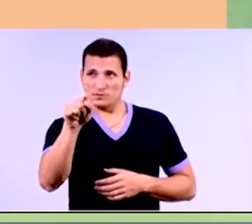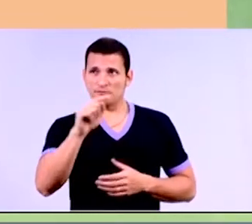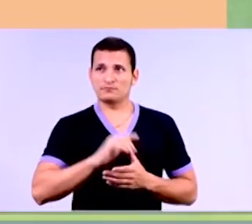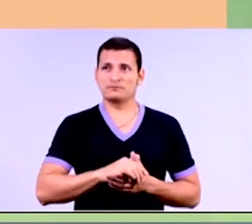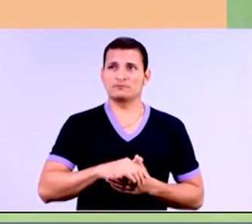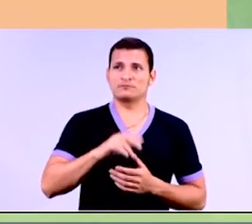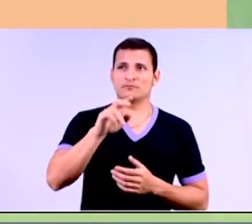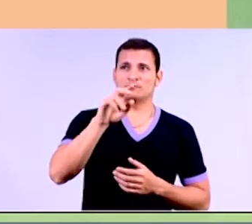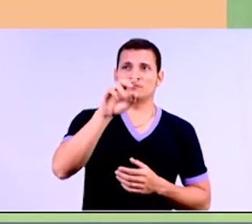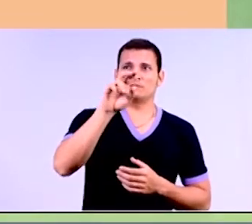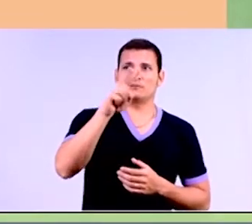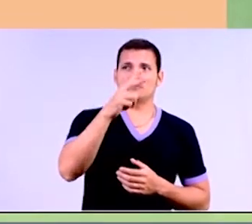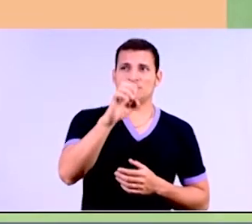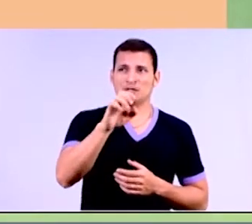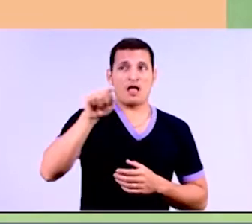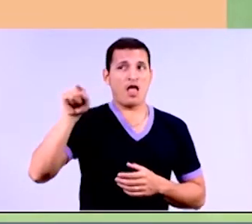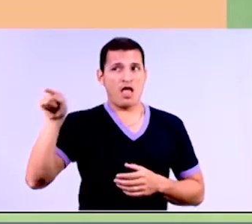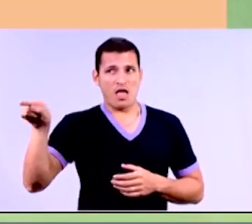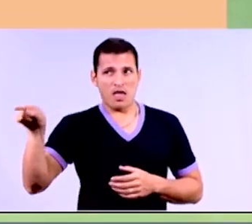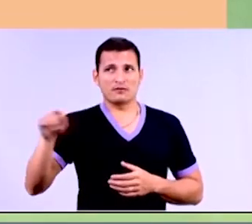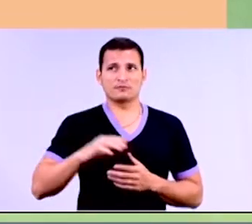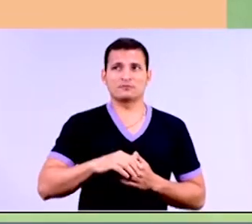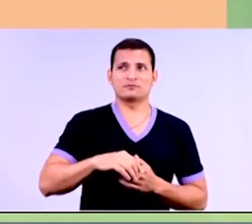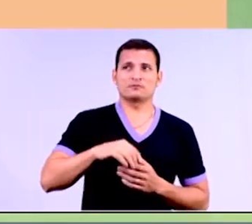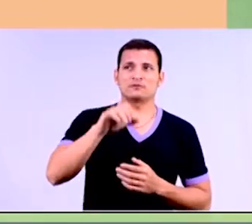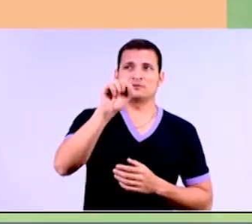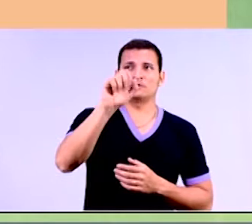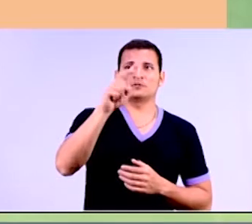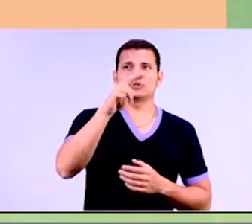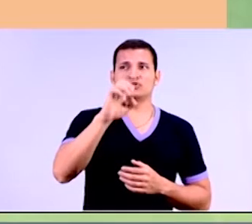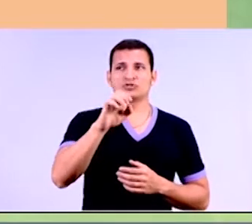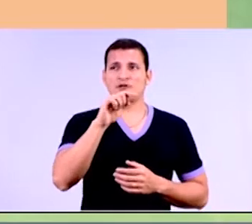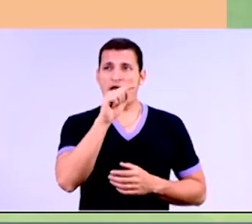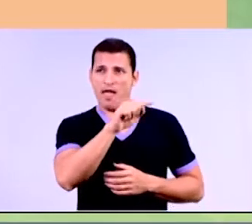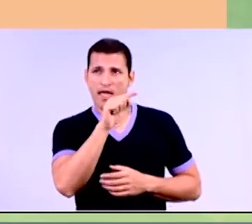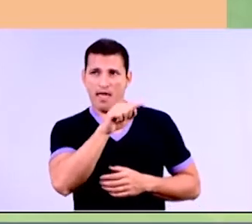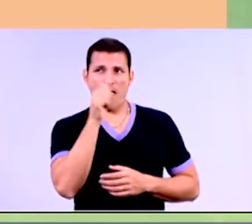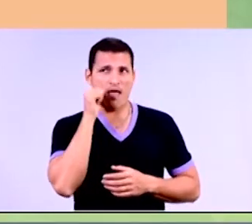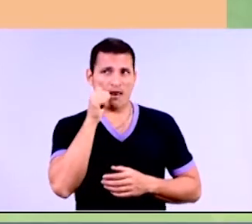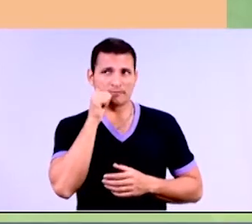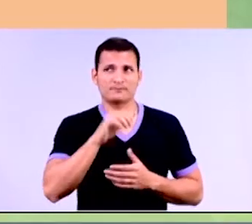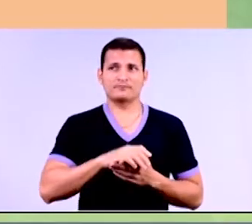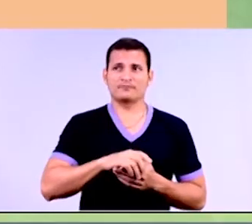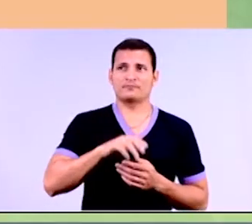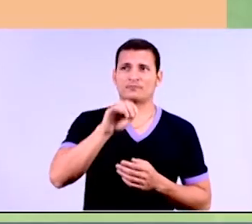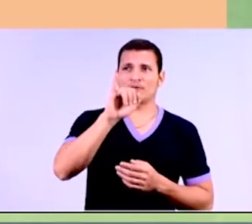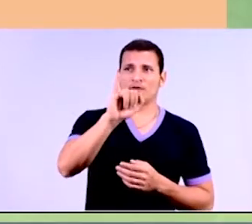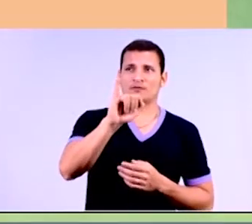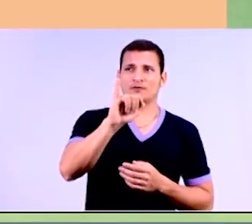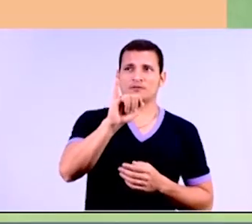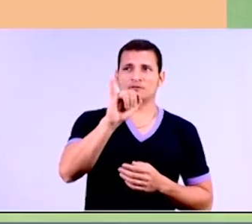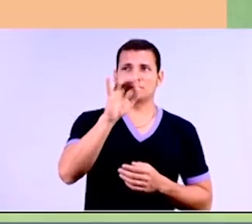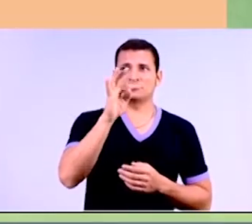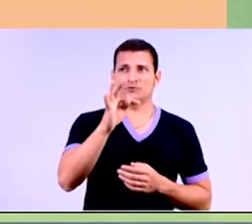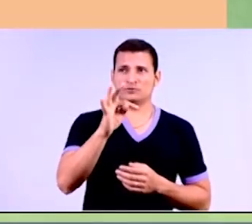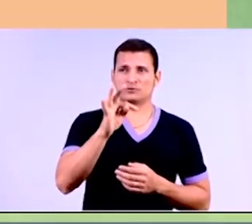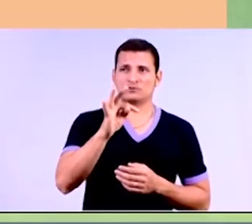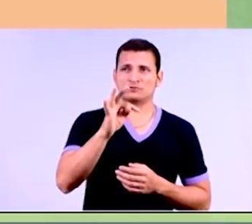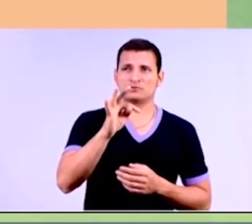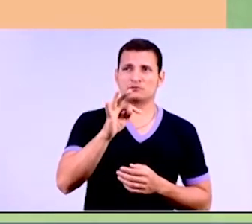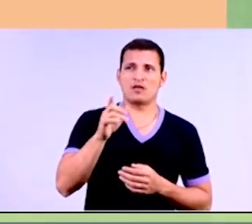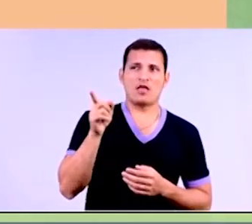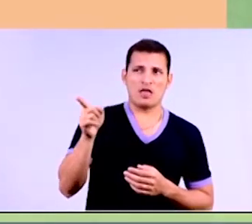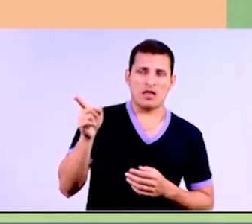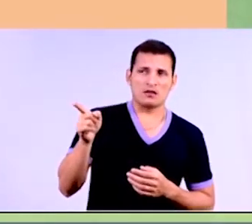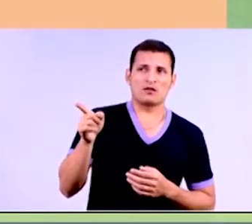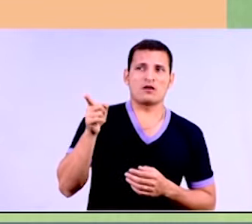he, ele, she, ela, it, que significa ele ou ela para objetos e